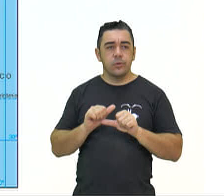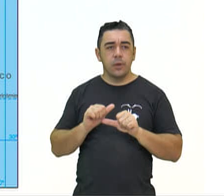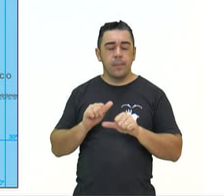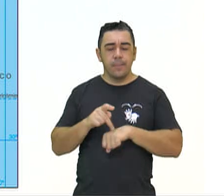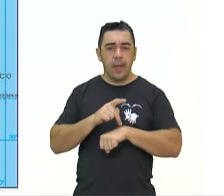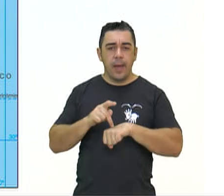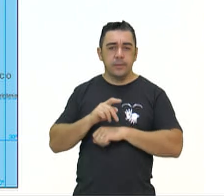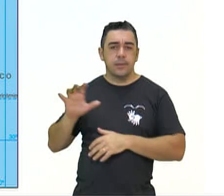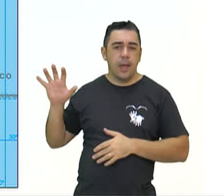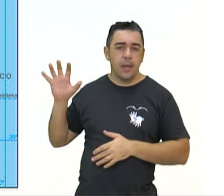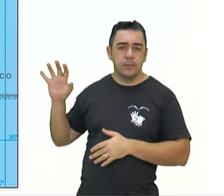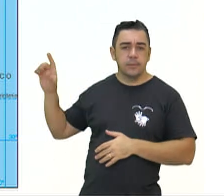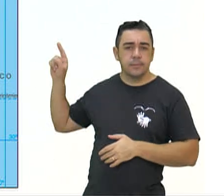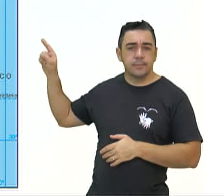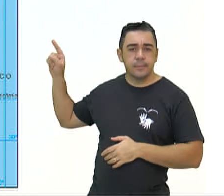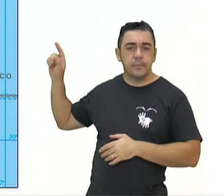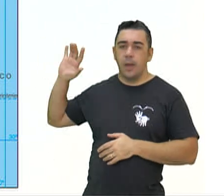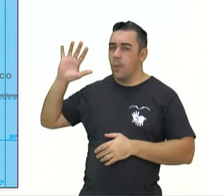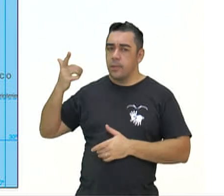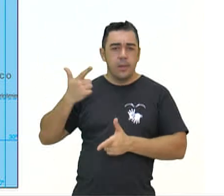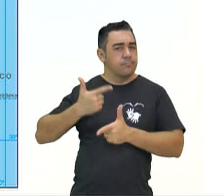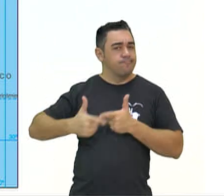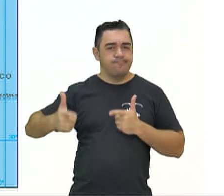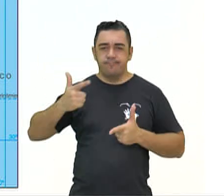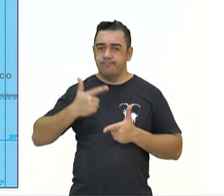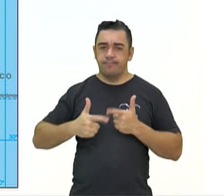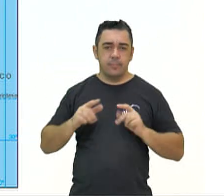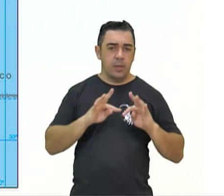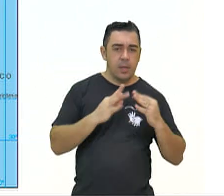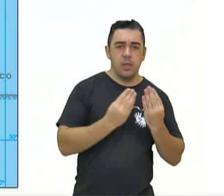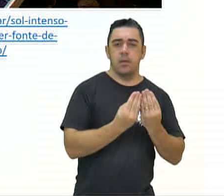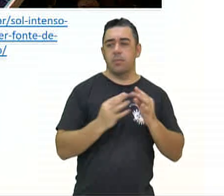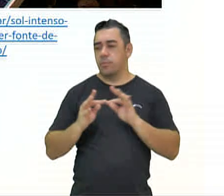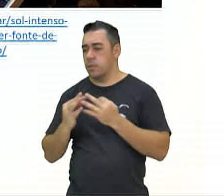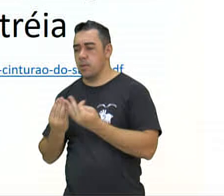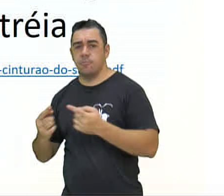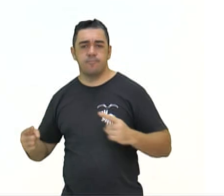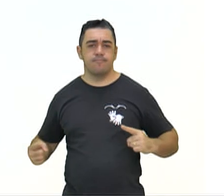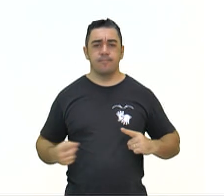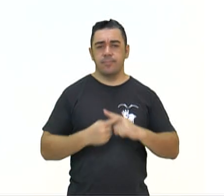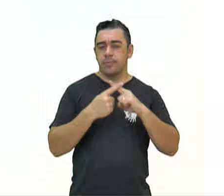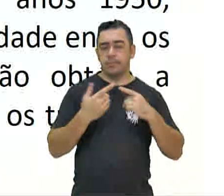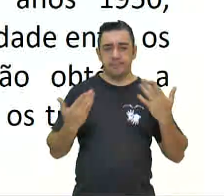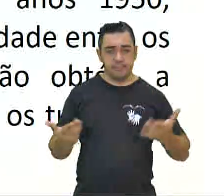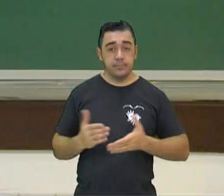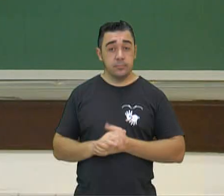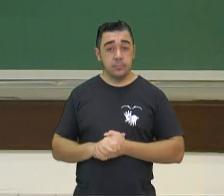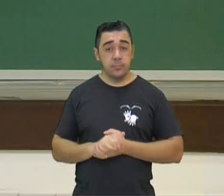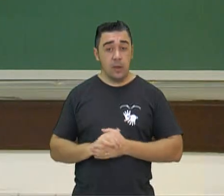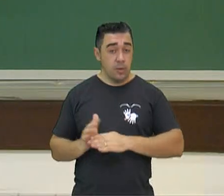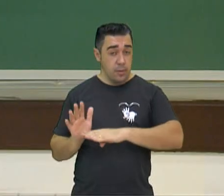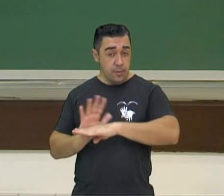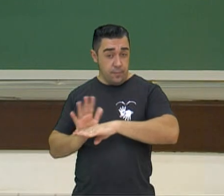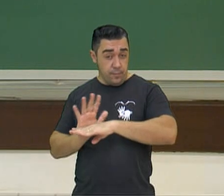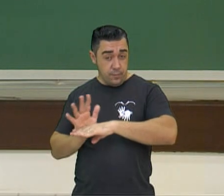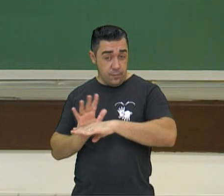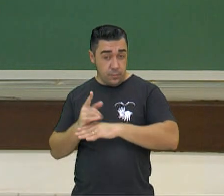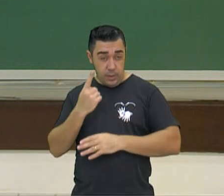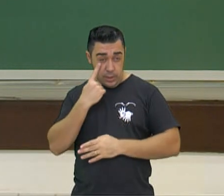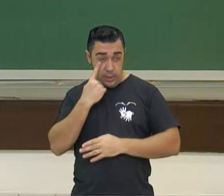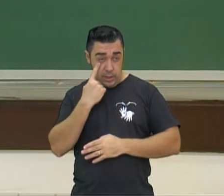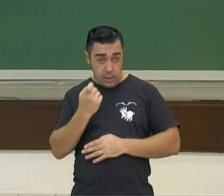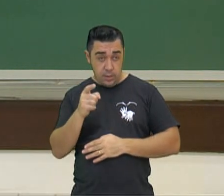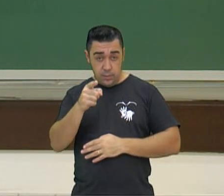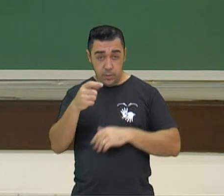ó, as tribos entram em conflito. Daí foram para o debate. Um filme muito interessante que você tem